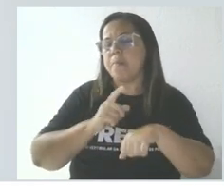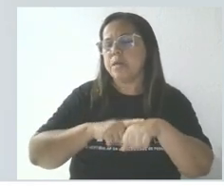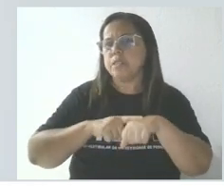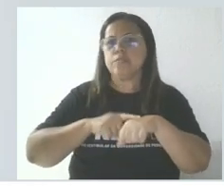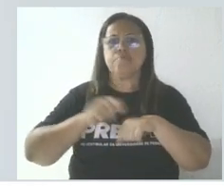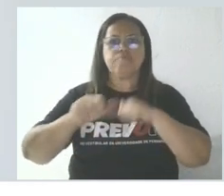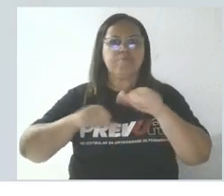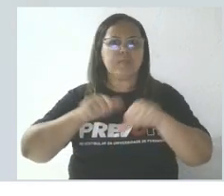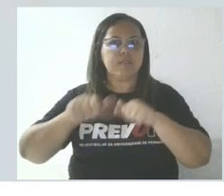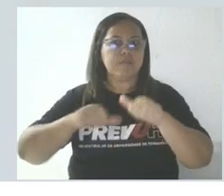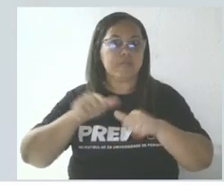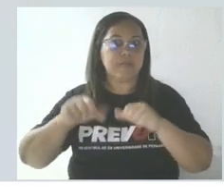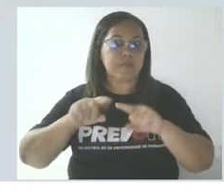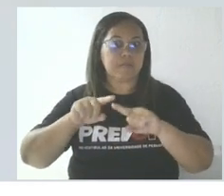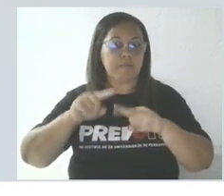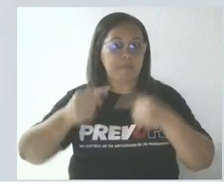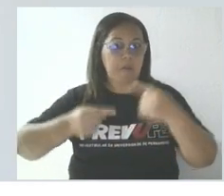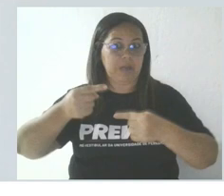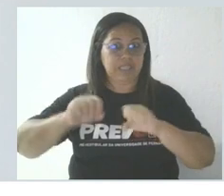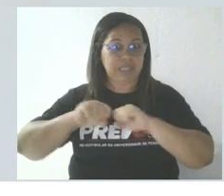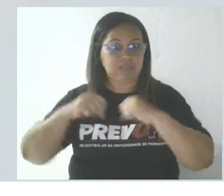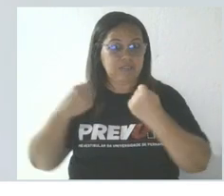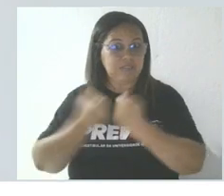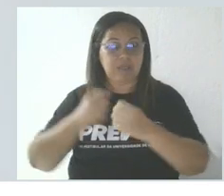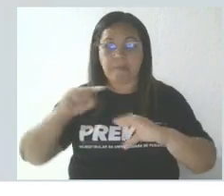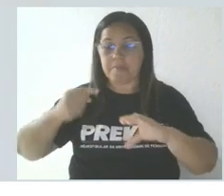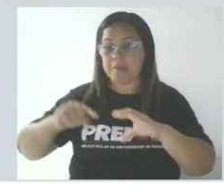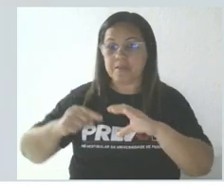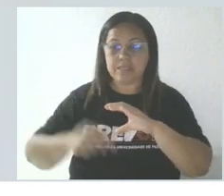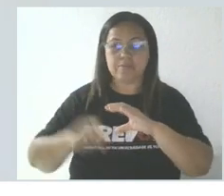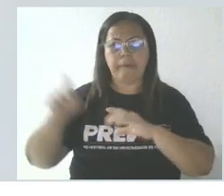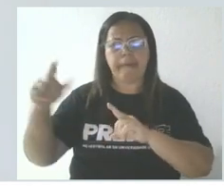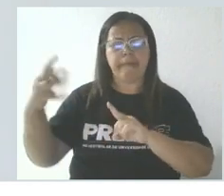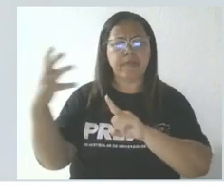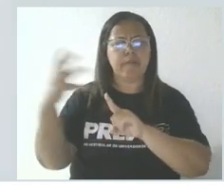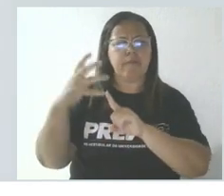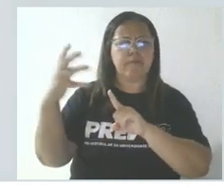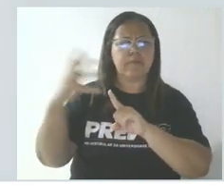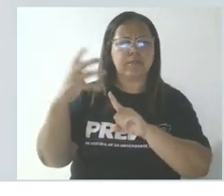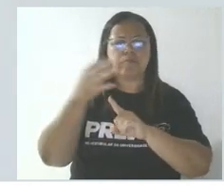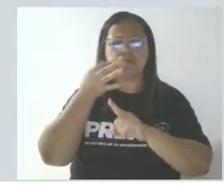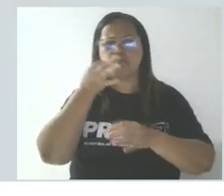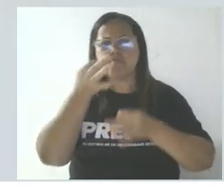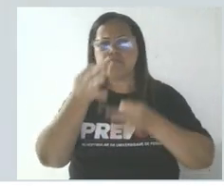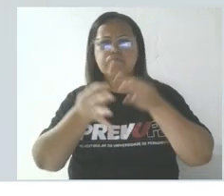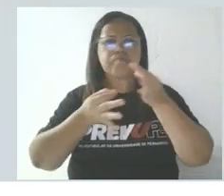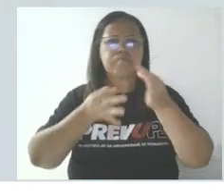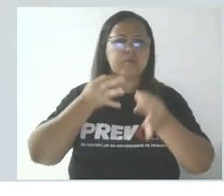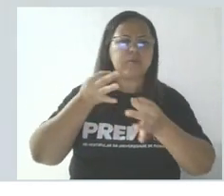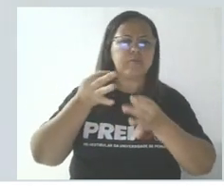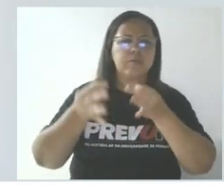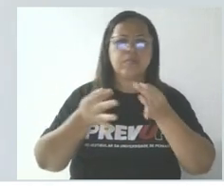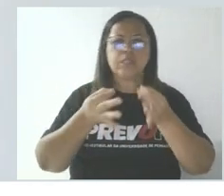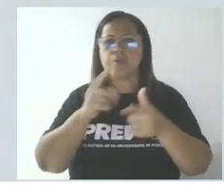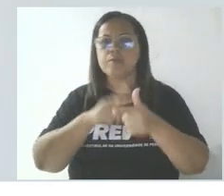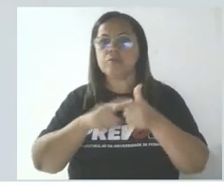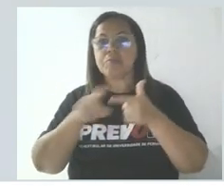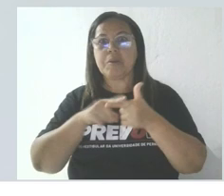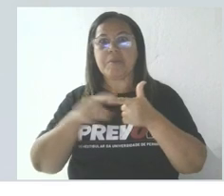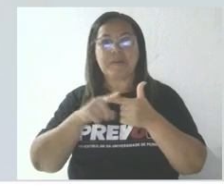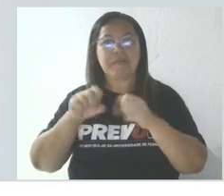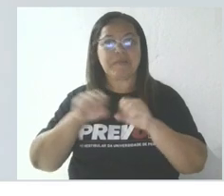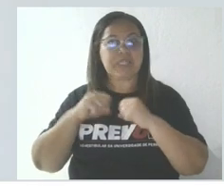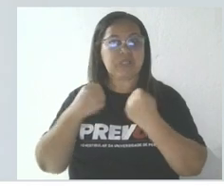e social profunda que exerceu influência considerável na sua visão crítica e reflexiva acerca dos problemas da